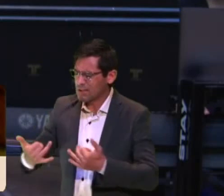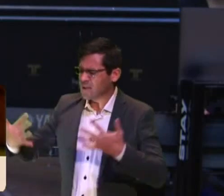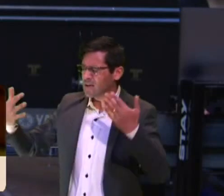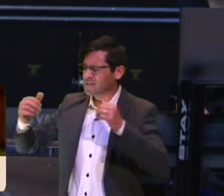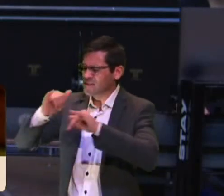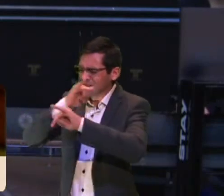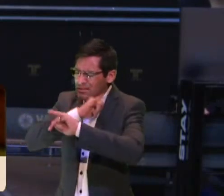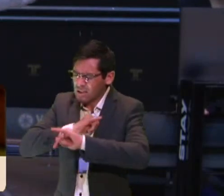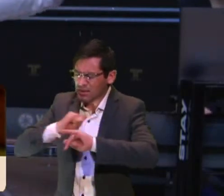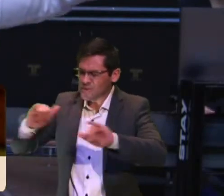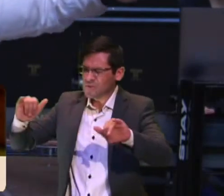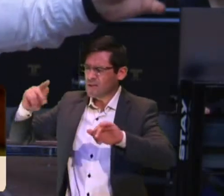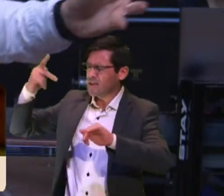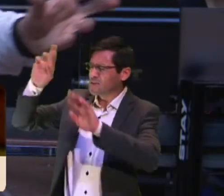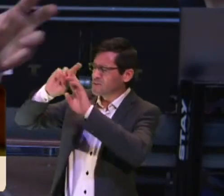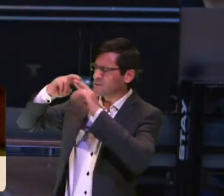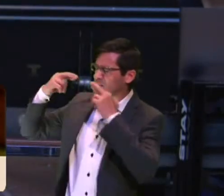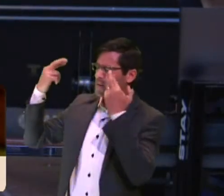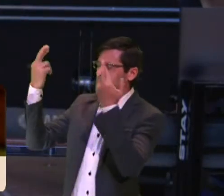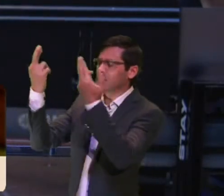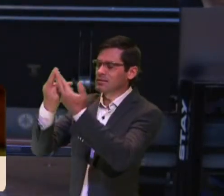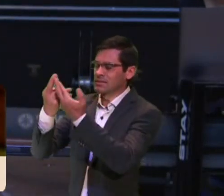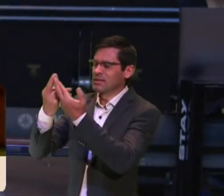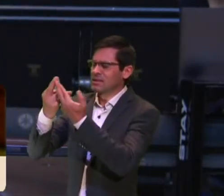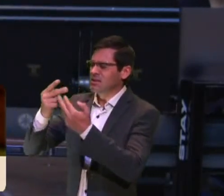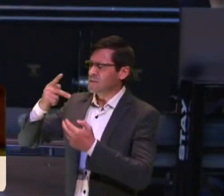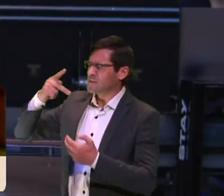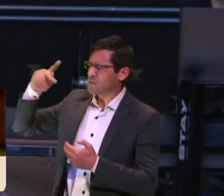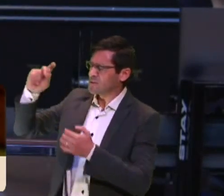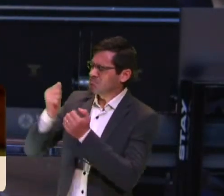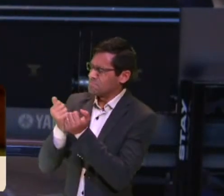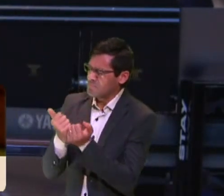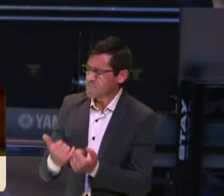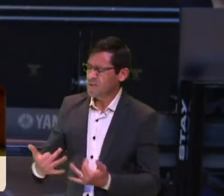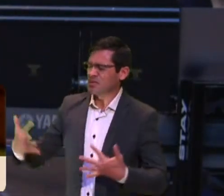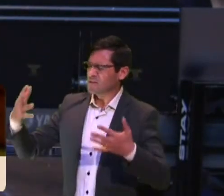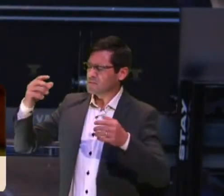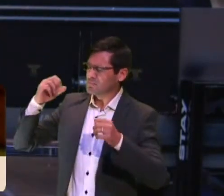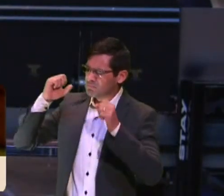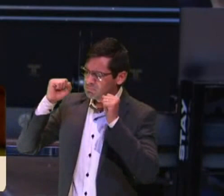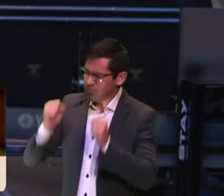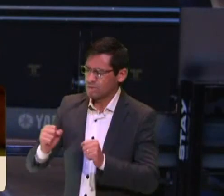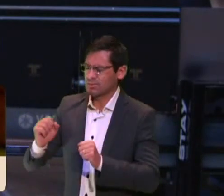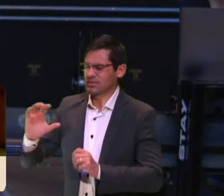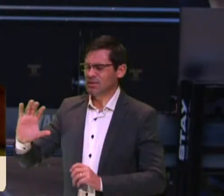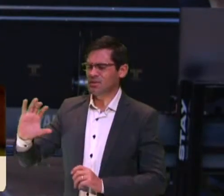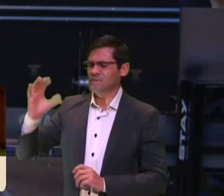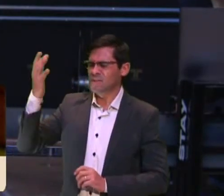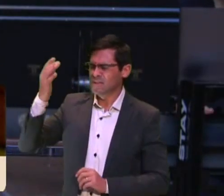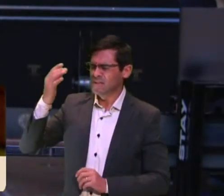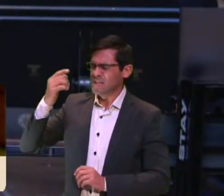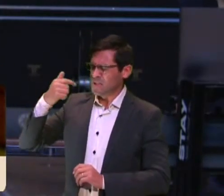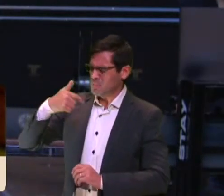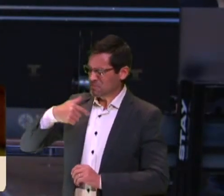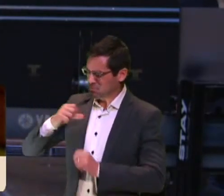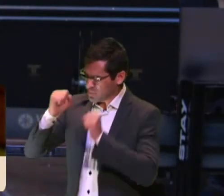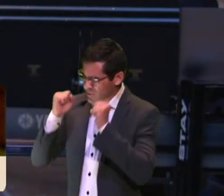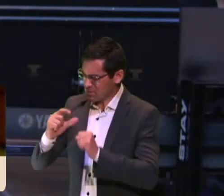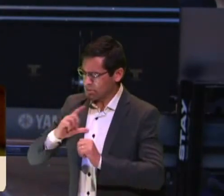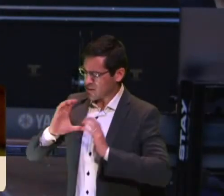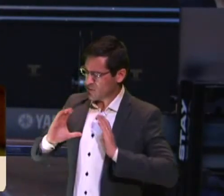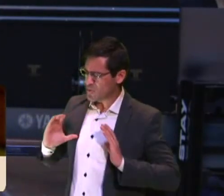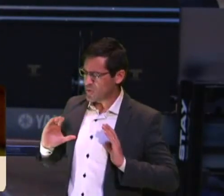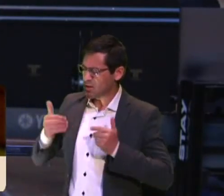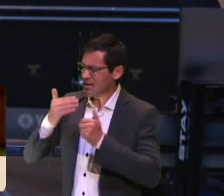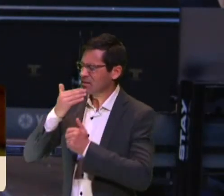os Teus sinais e as Tuas maravilhas nos acompanhem. Que possamos ousar pedir por milagres e que